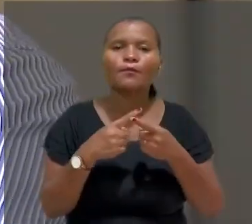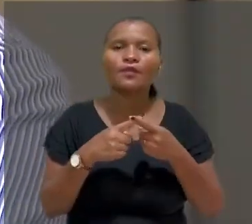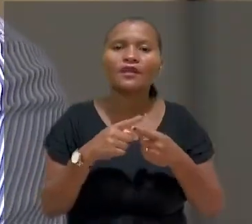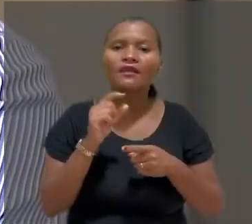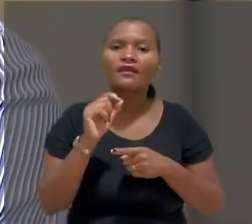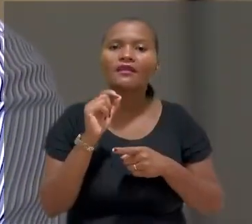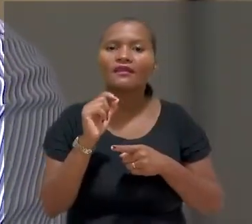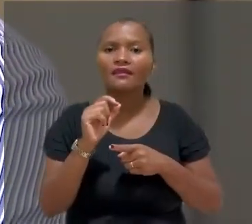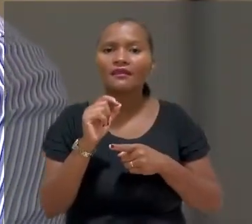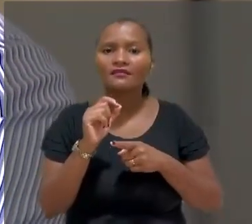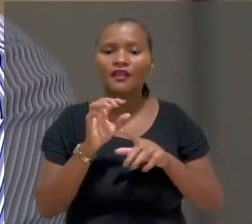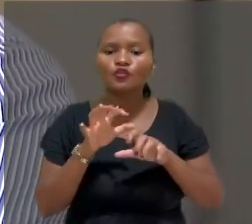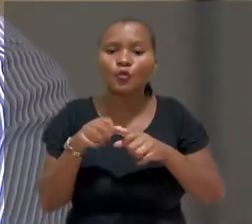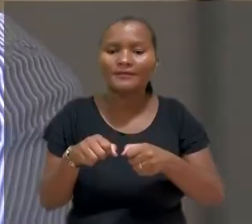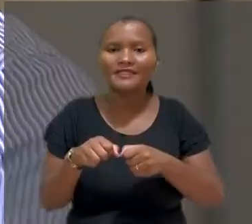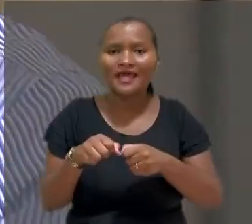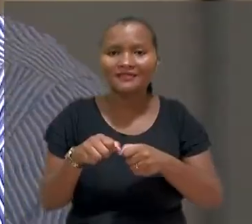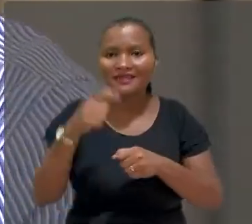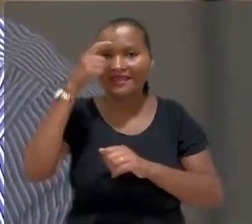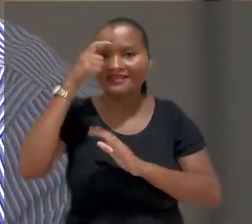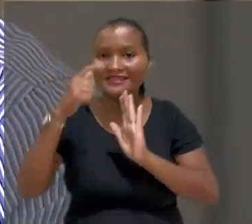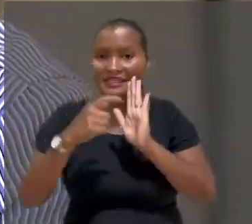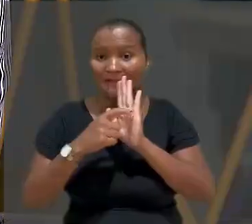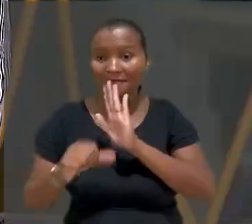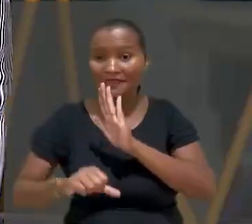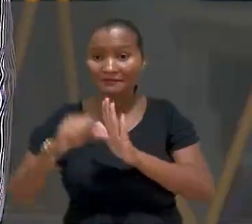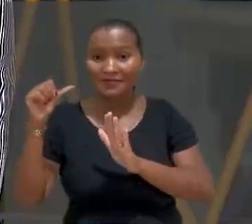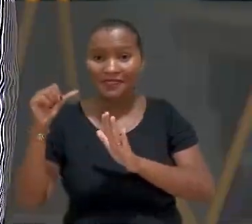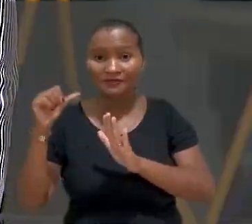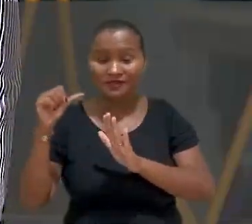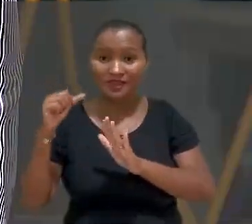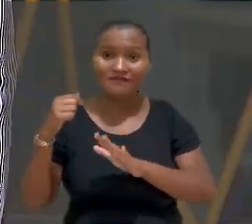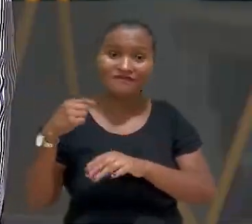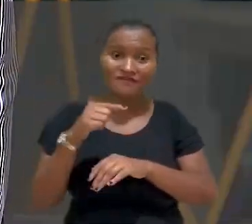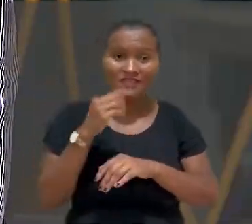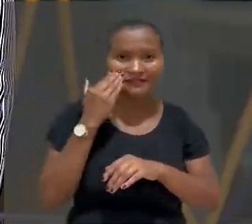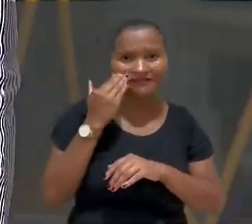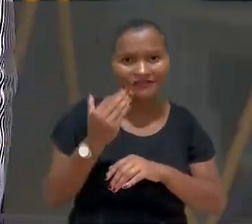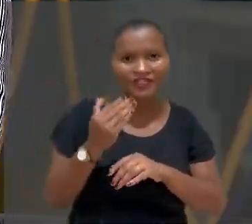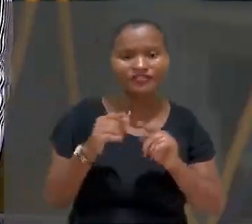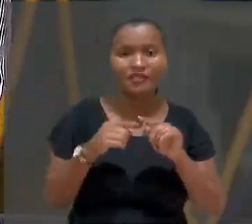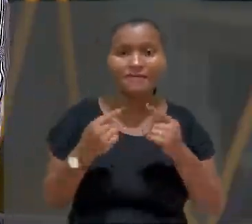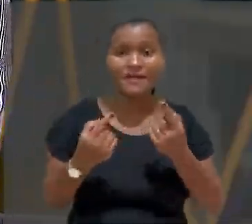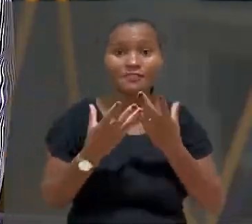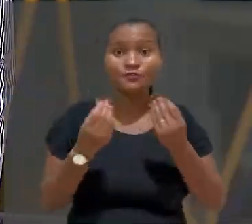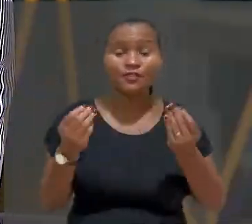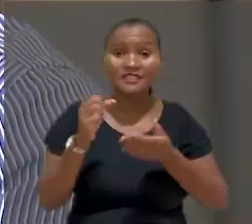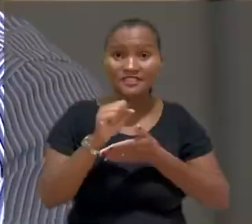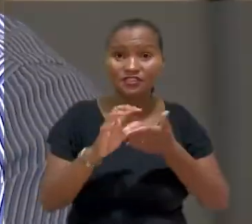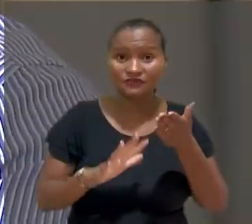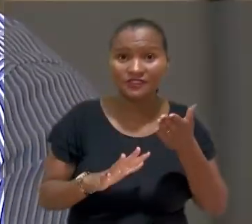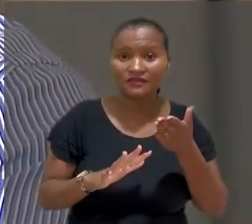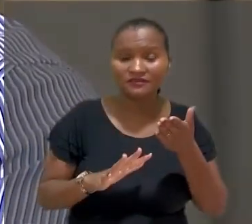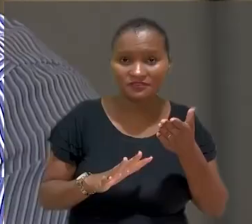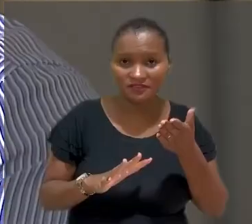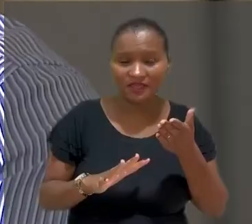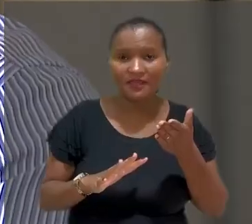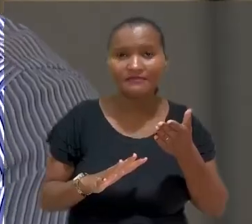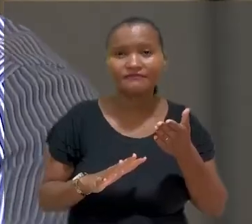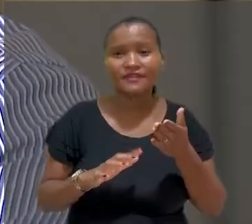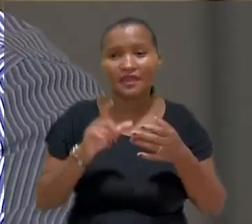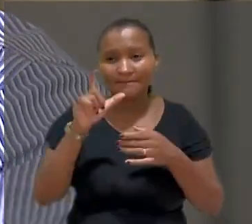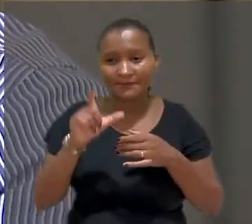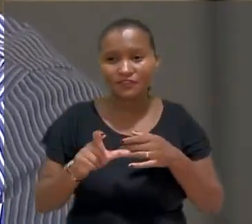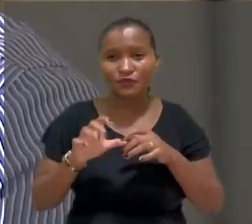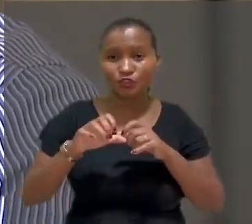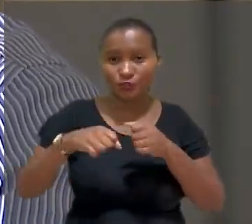quem dominar IA primeiro larga na frente, mas muitas atividades, mesmo quem dominar a IA, vai